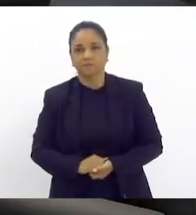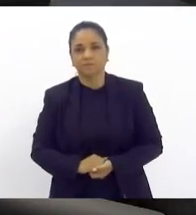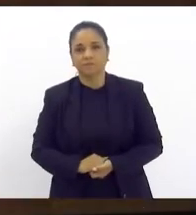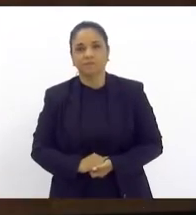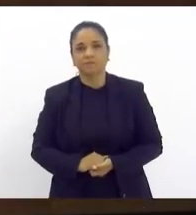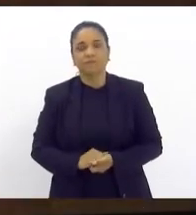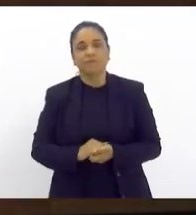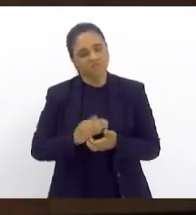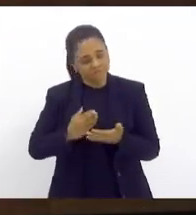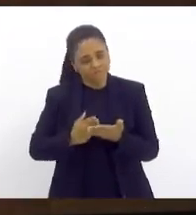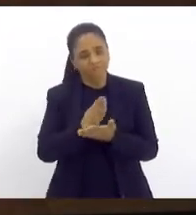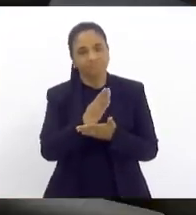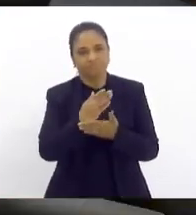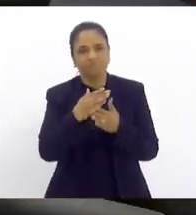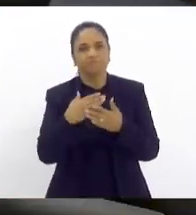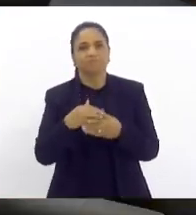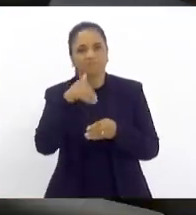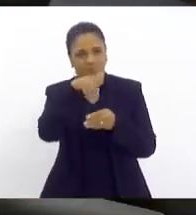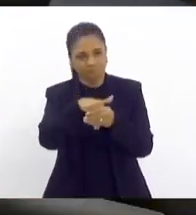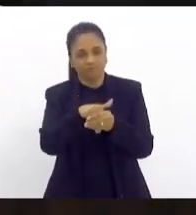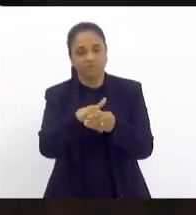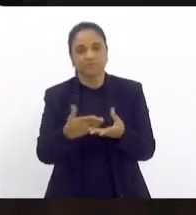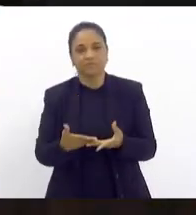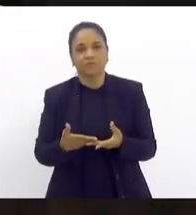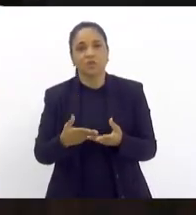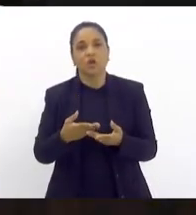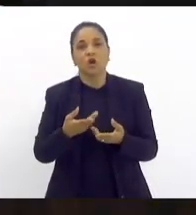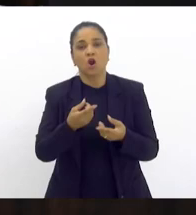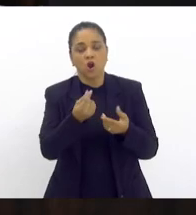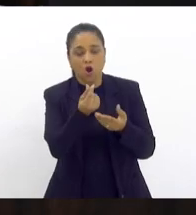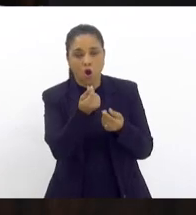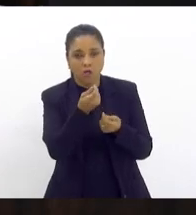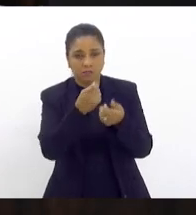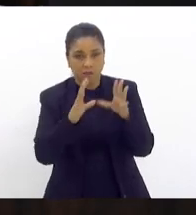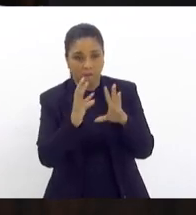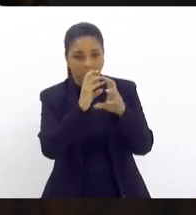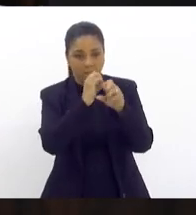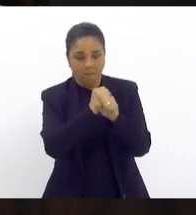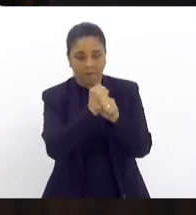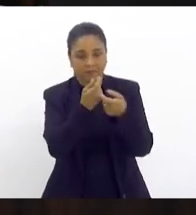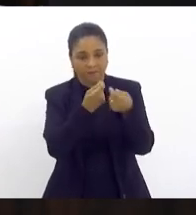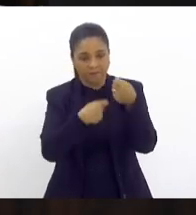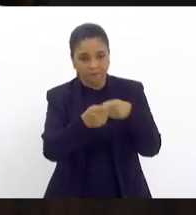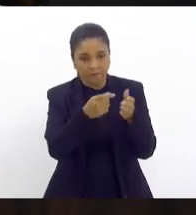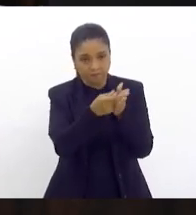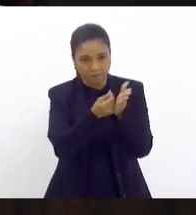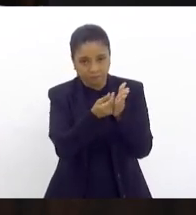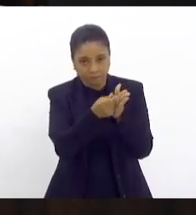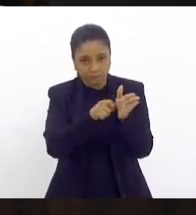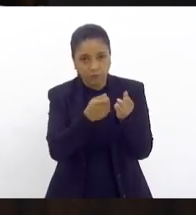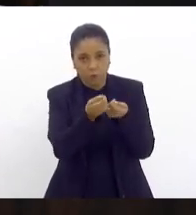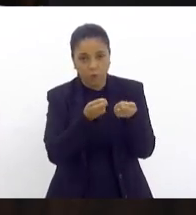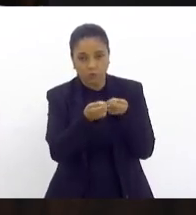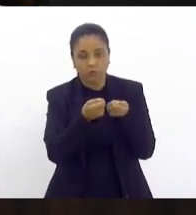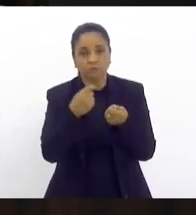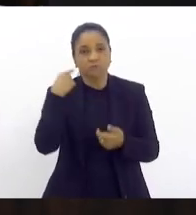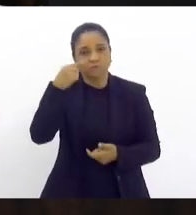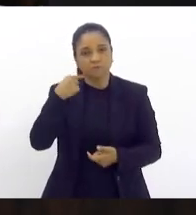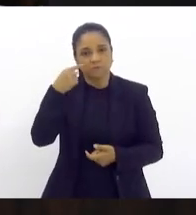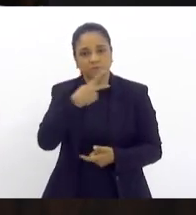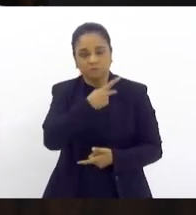favorável presidenta Obrigada orçamento Finanças fiscalização financeira e controle Presidente André Corrêa